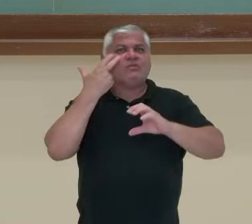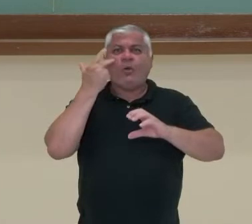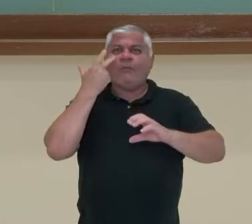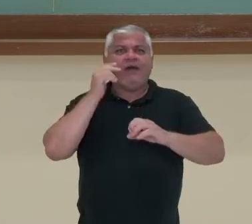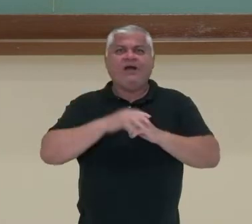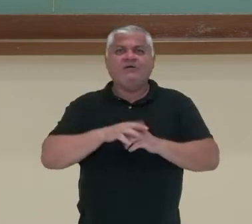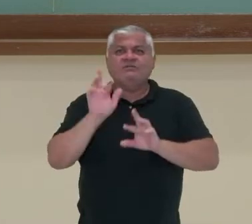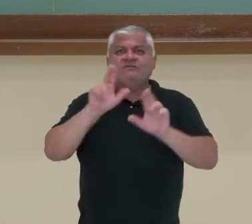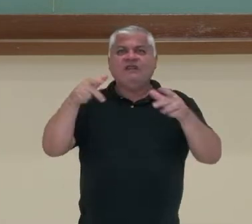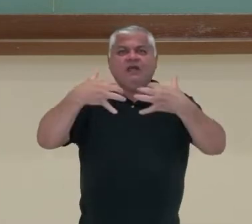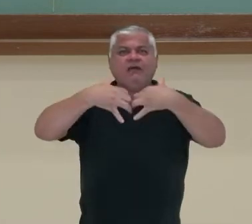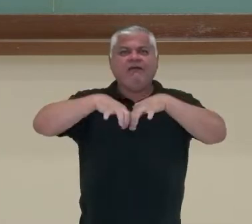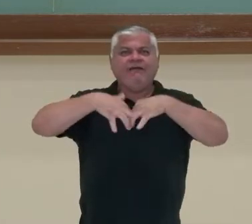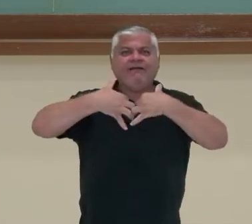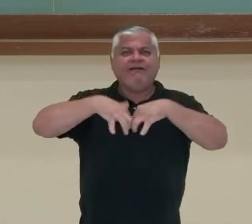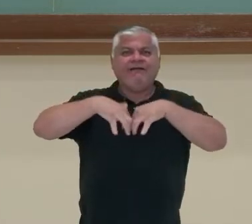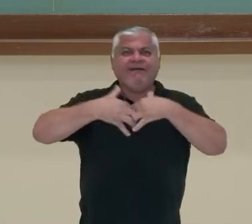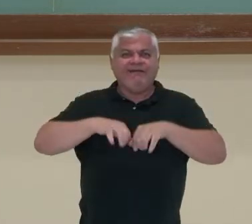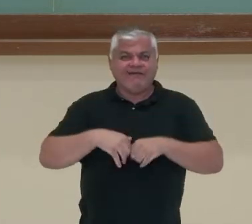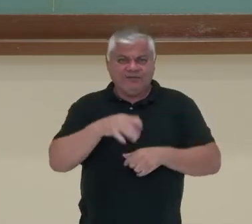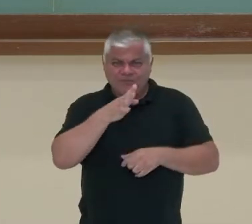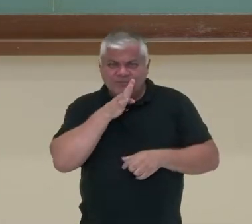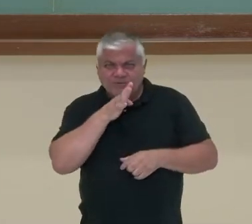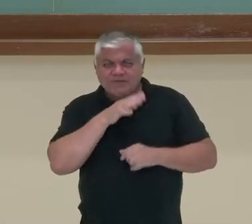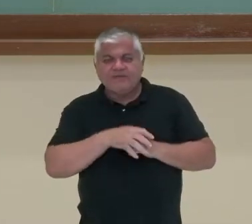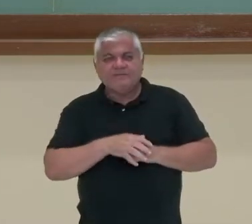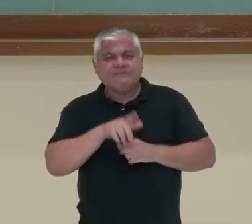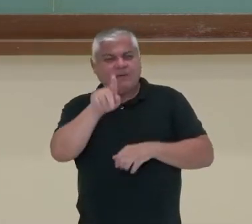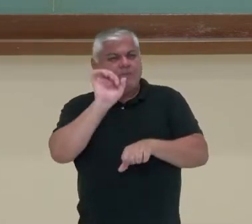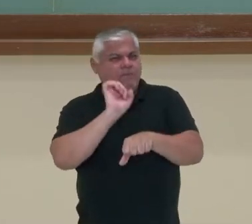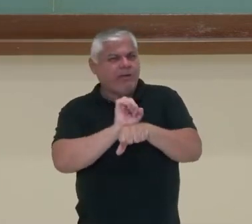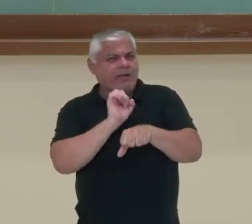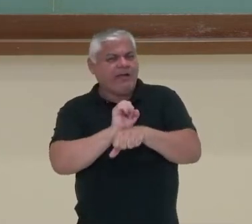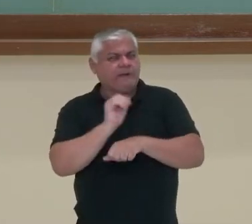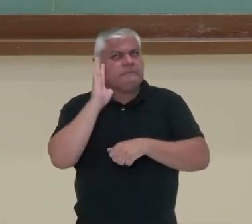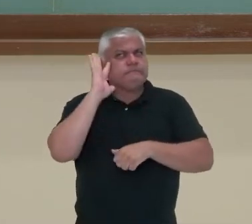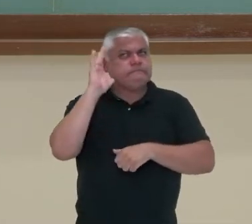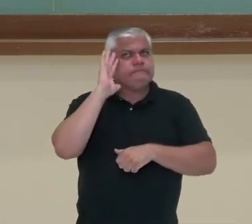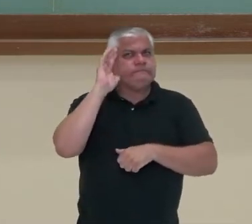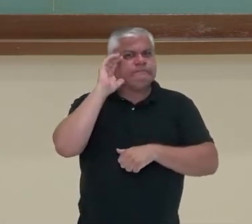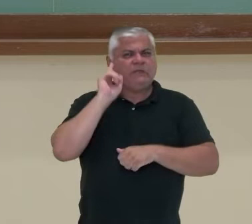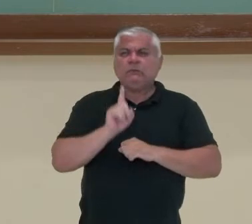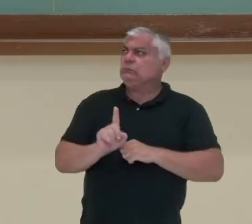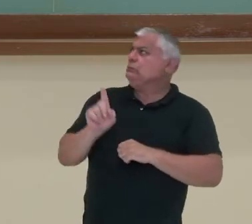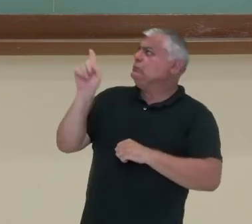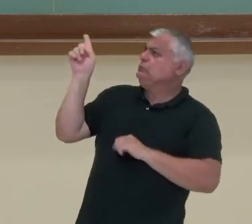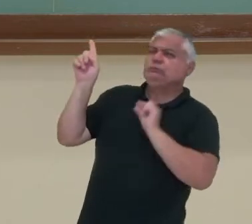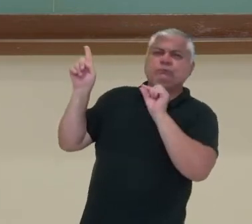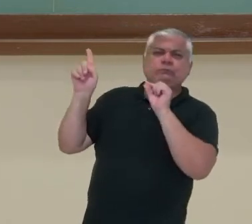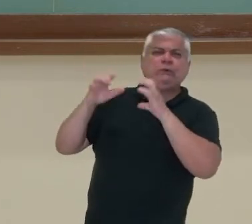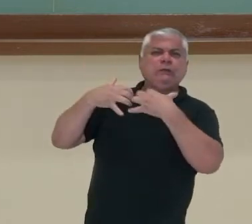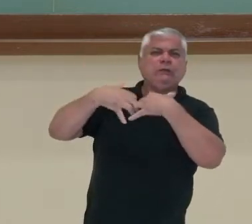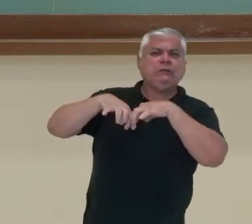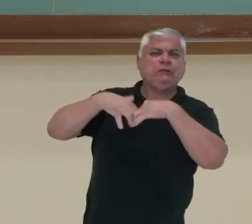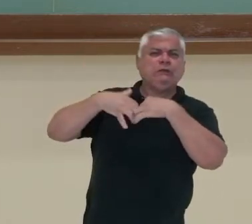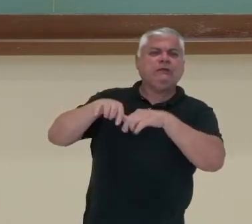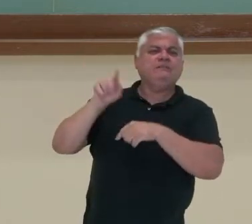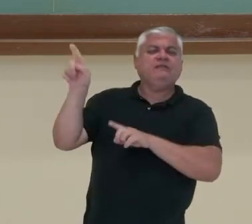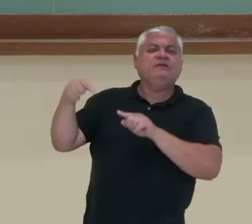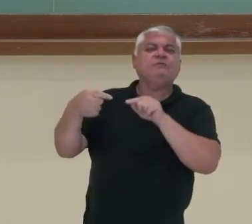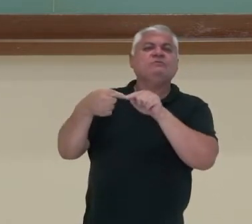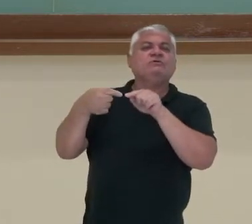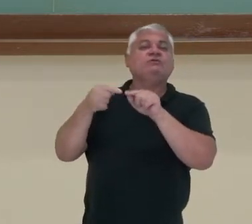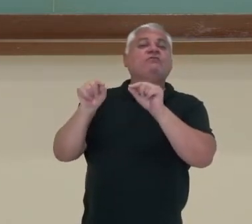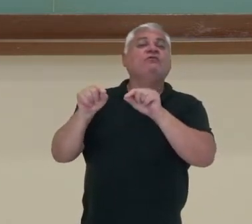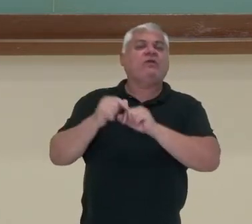conhecimento? Ok. E agora para um pouquinho para pensar diante do que a professora explicou para vocês. Qual é a função